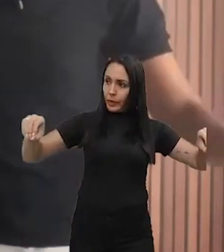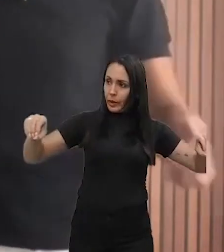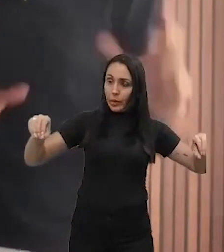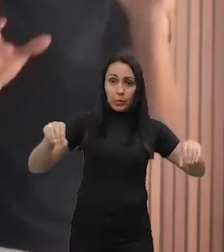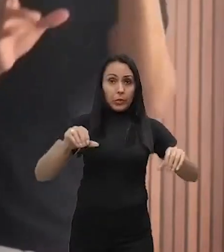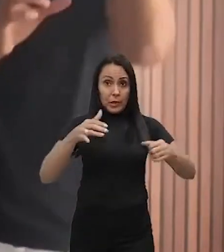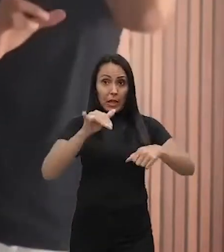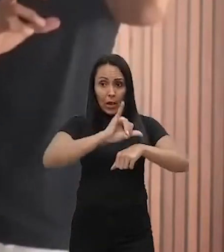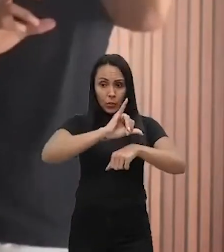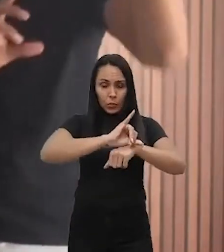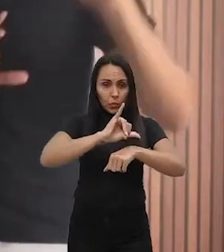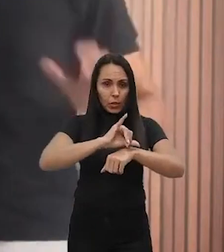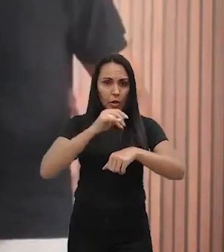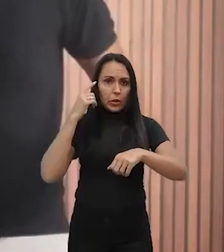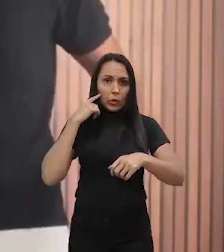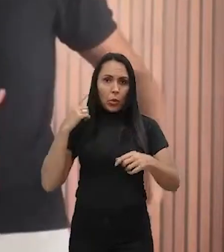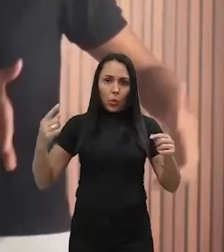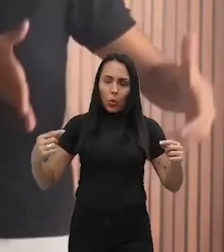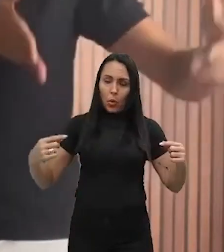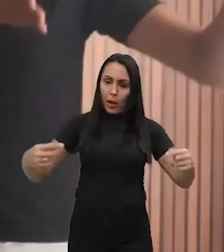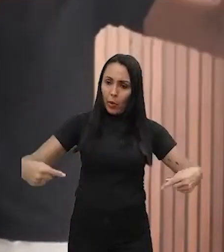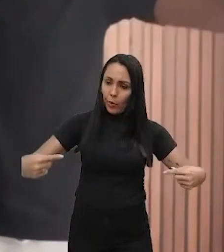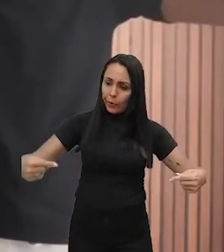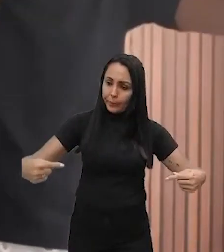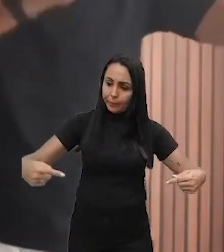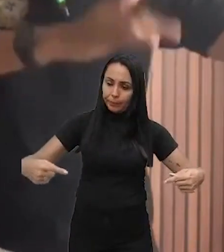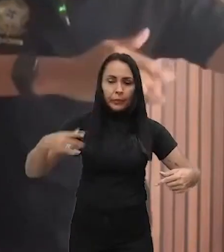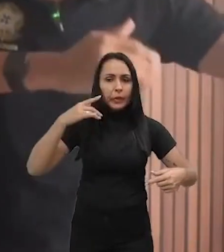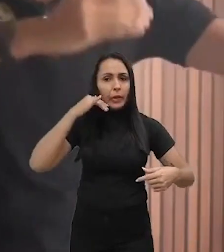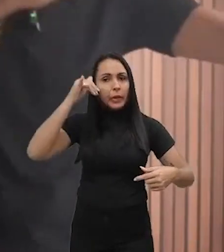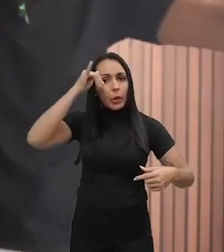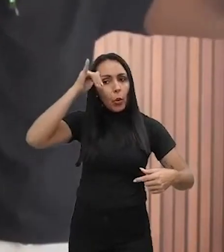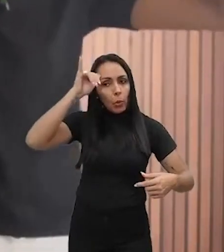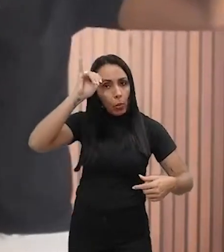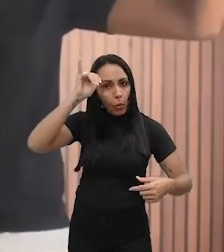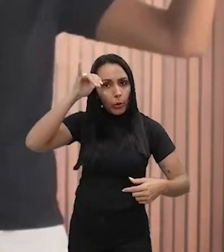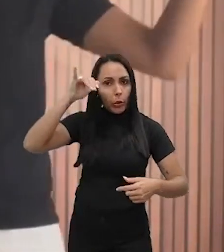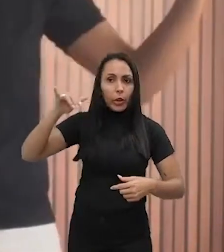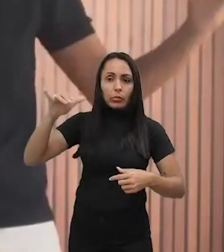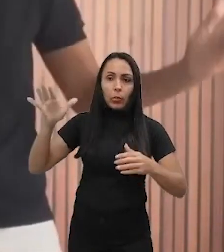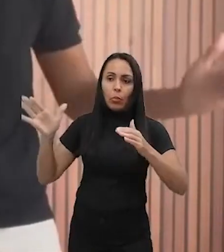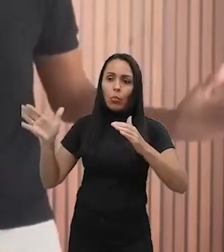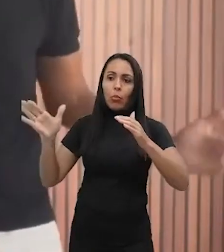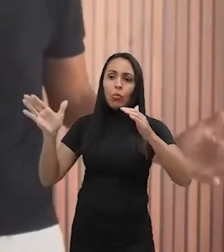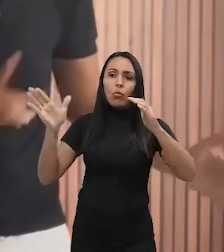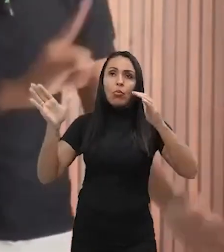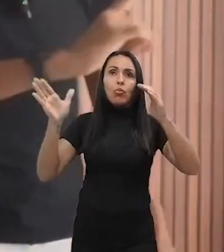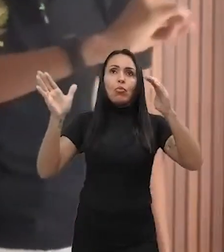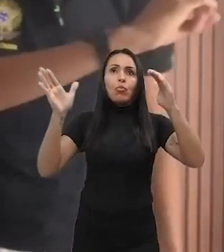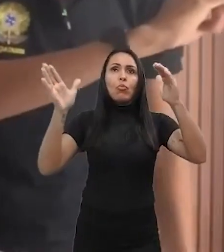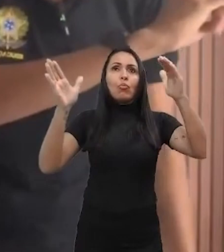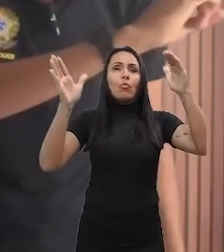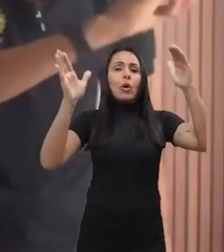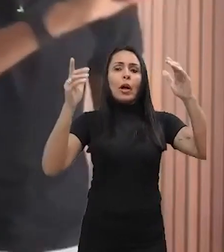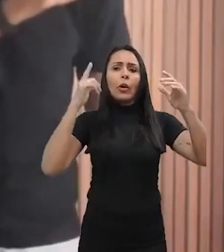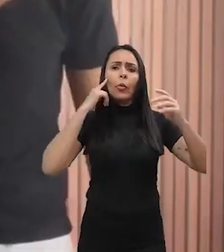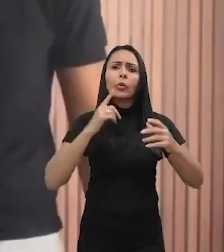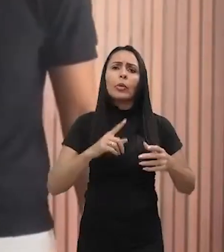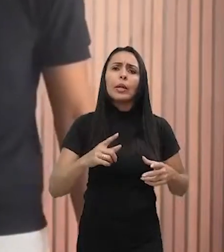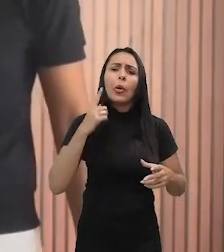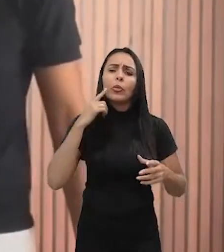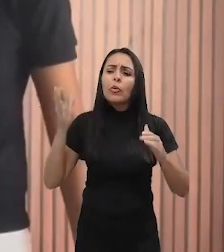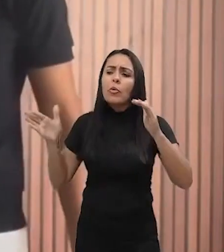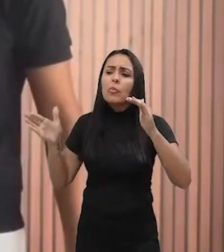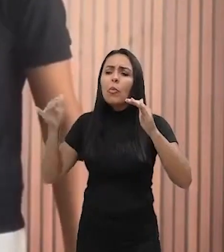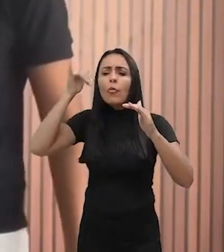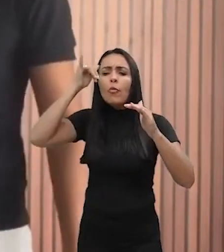de aço, colocou uma rodana e levantou um boi de verdade. A turma, vai fazer um boi voar. Quando ele bota o